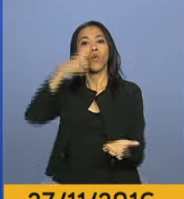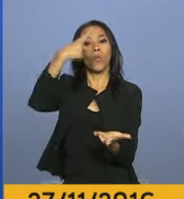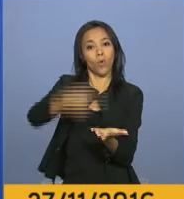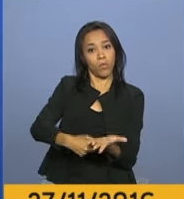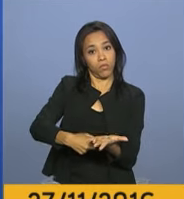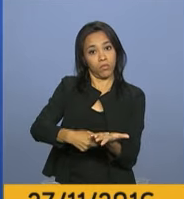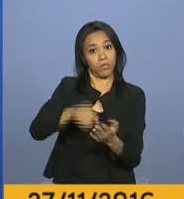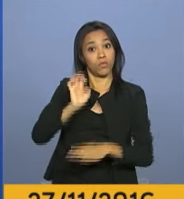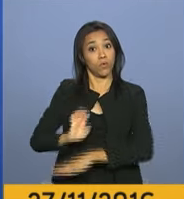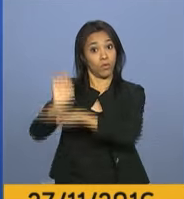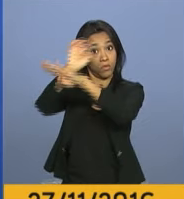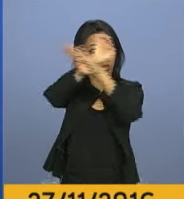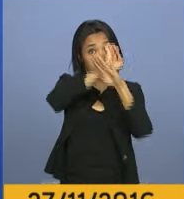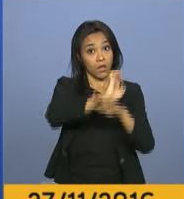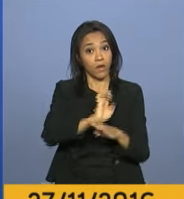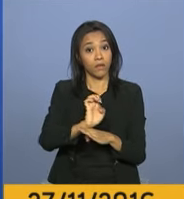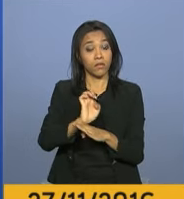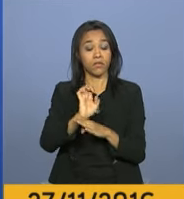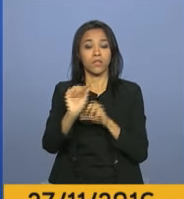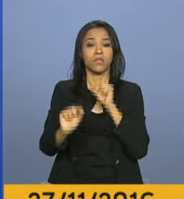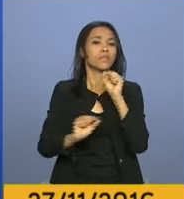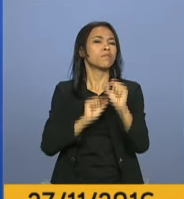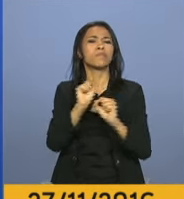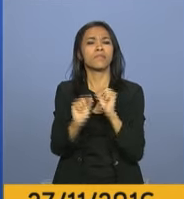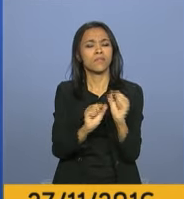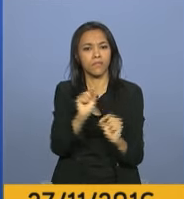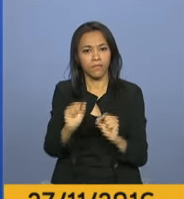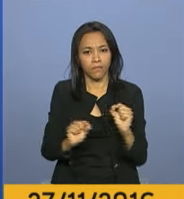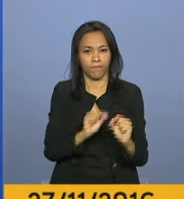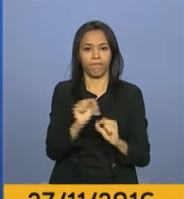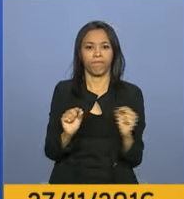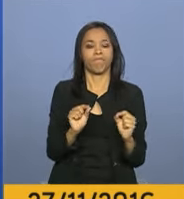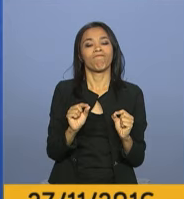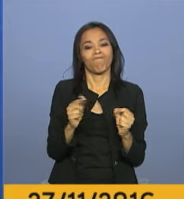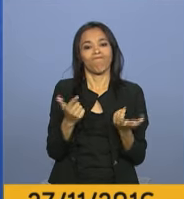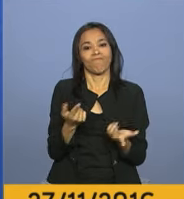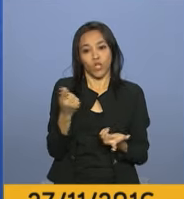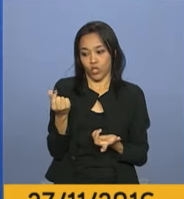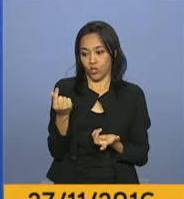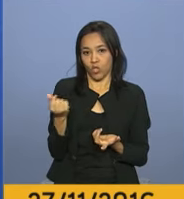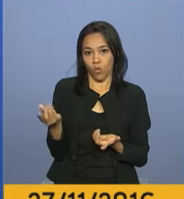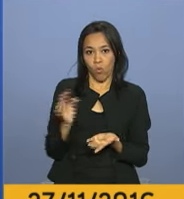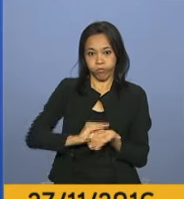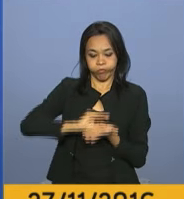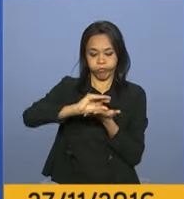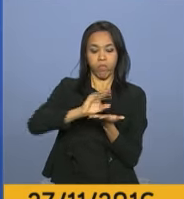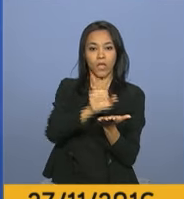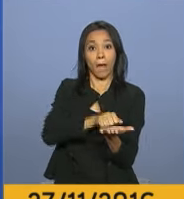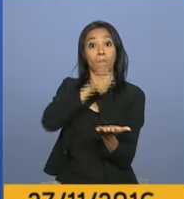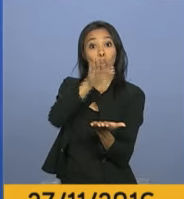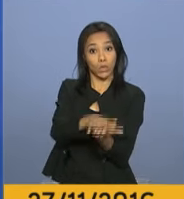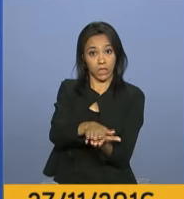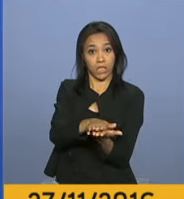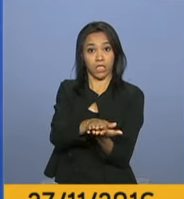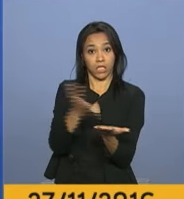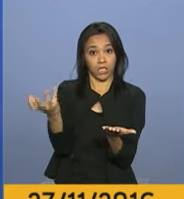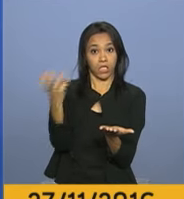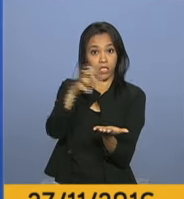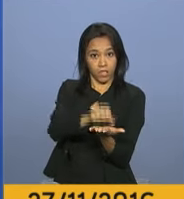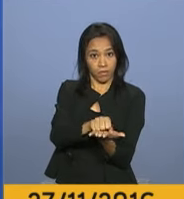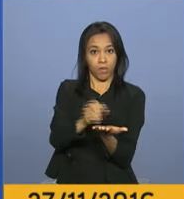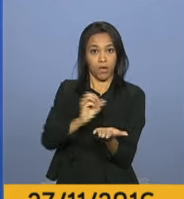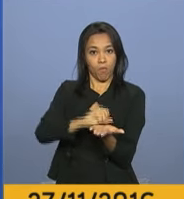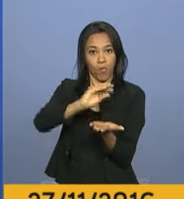estados, no sentido de, evidentemente, entregar o produto da multa, porque nós estamos